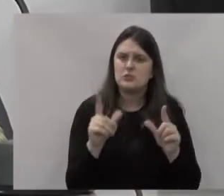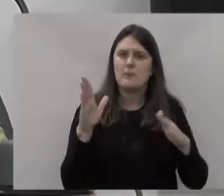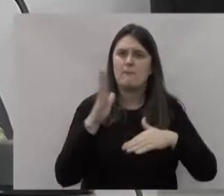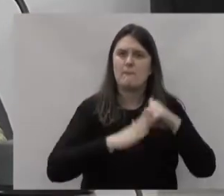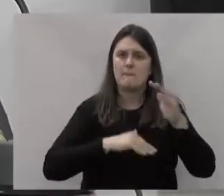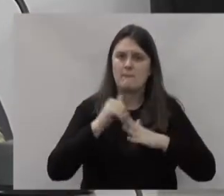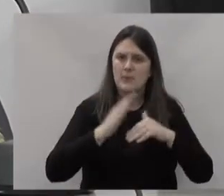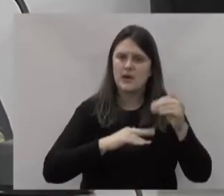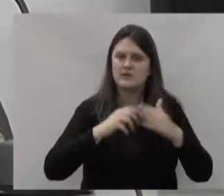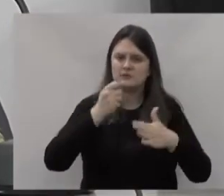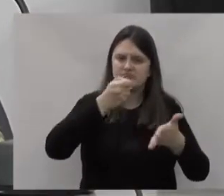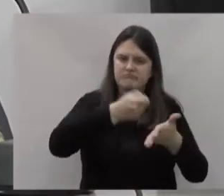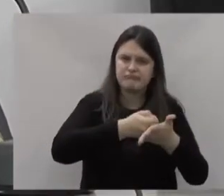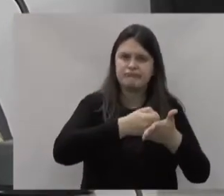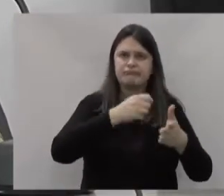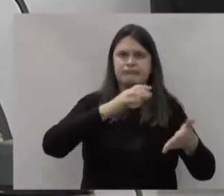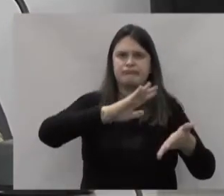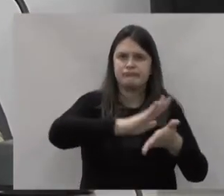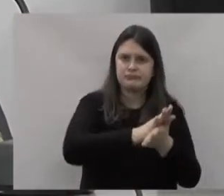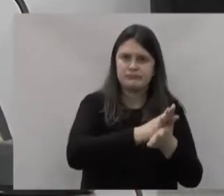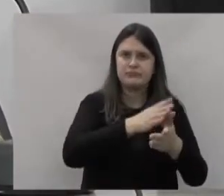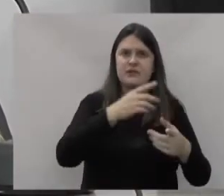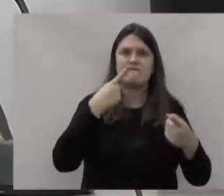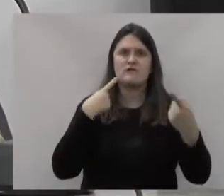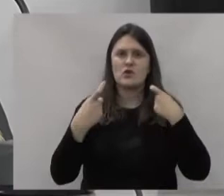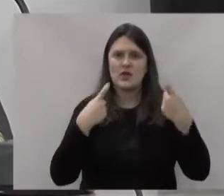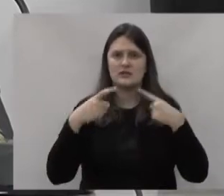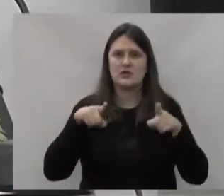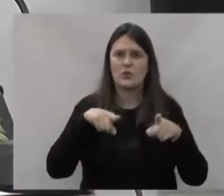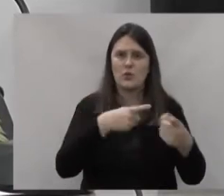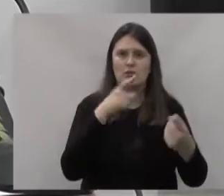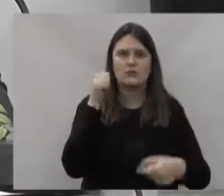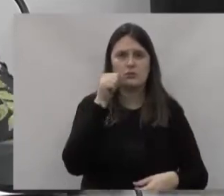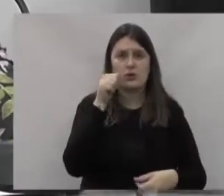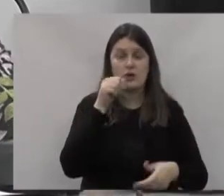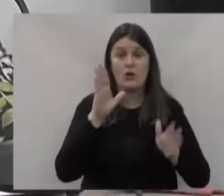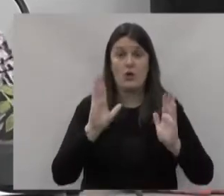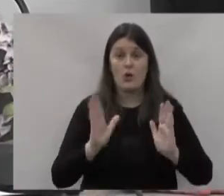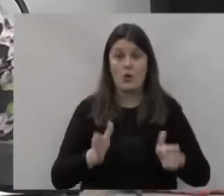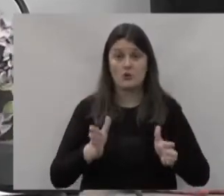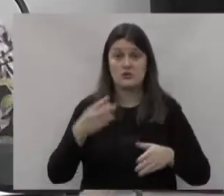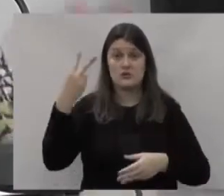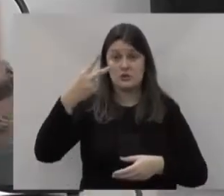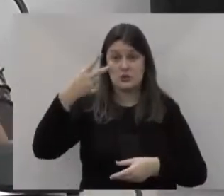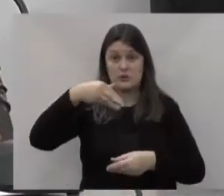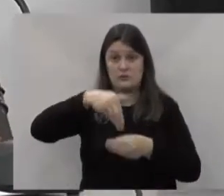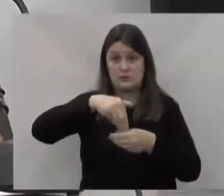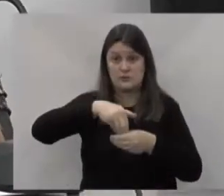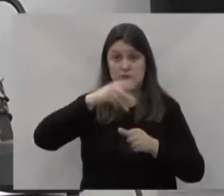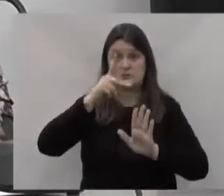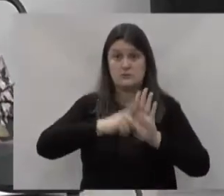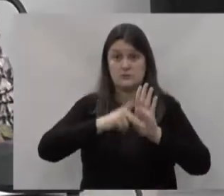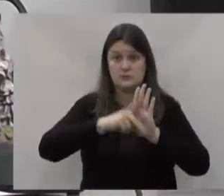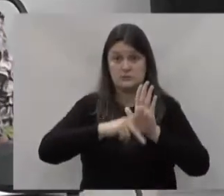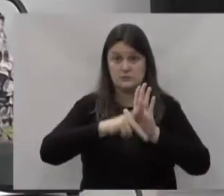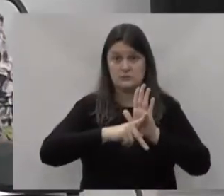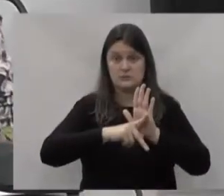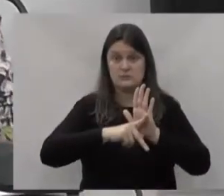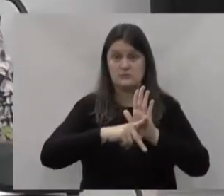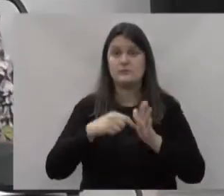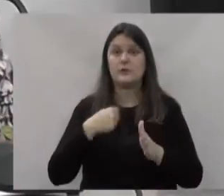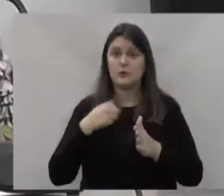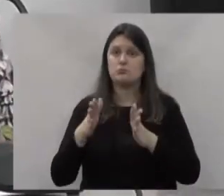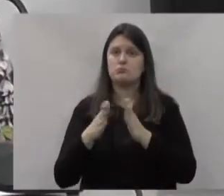práticas de abuso e violência contra as mulheres. Hoje, na segunda votação desse projeto,